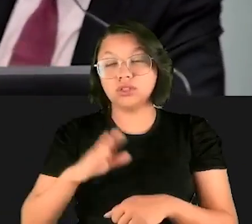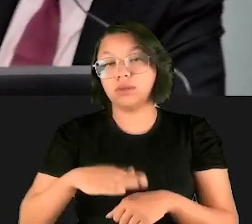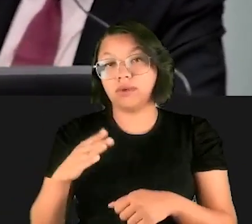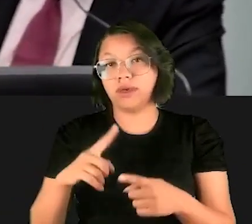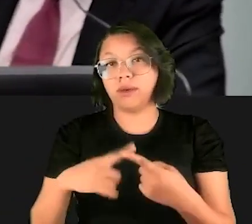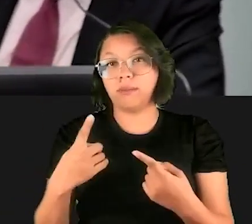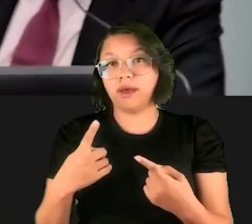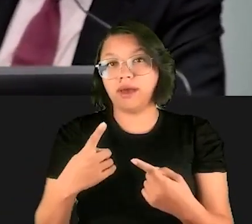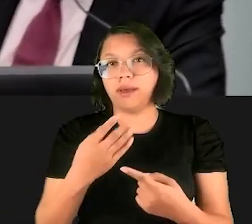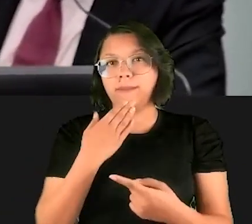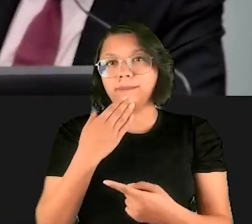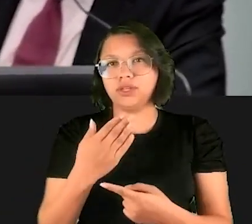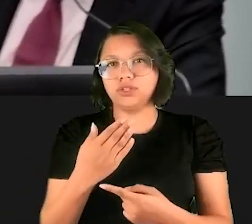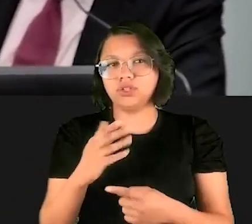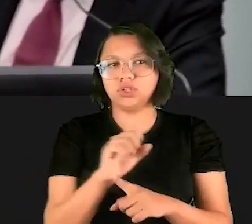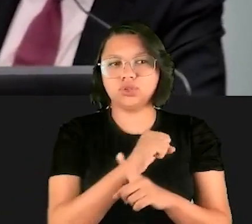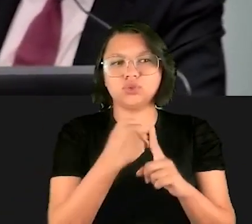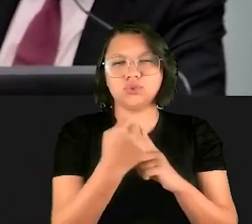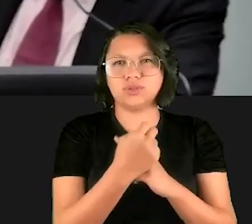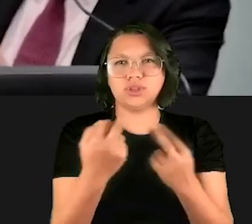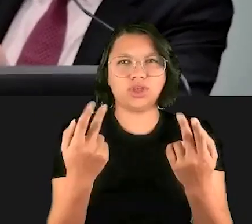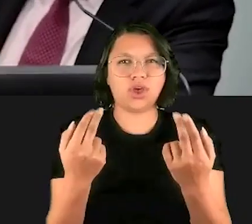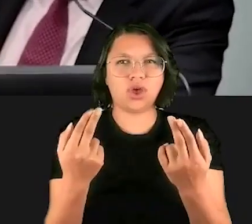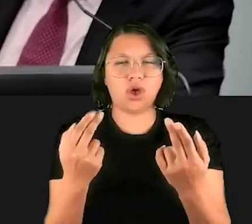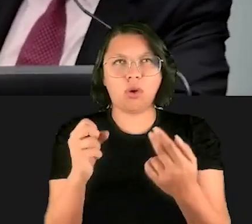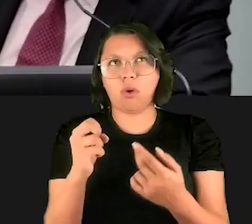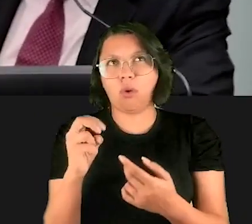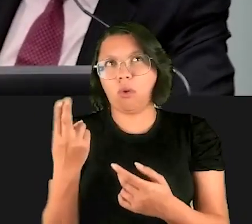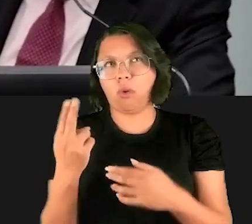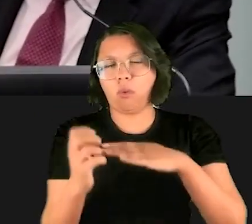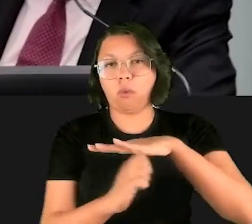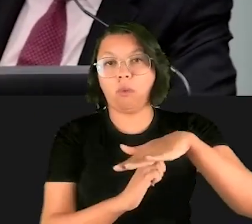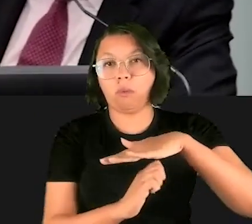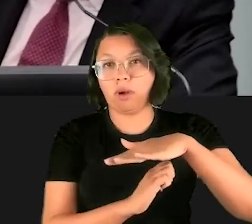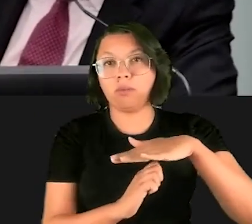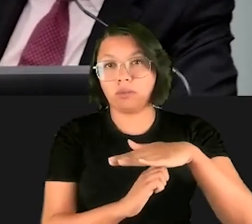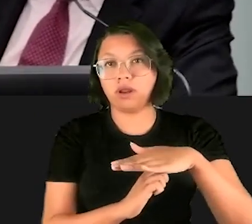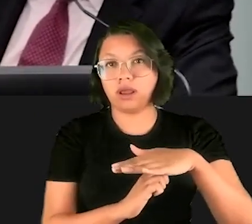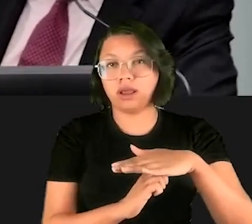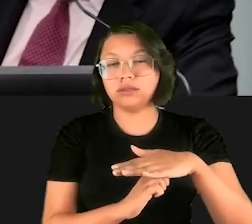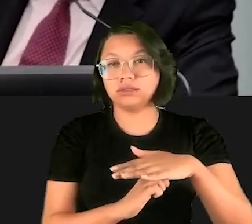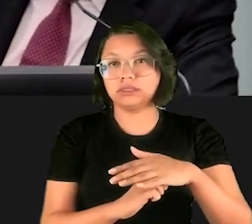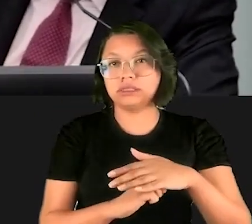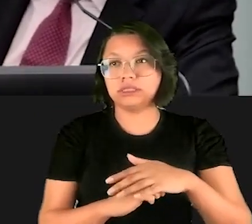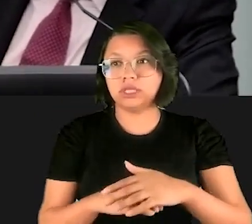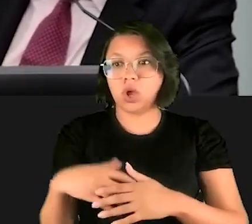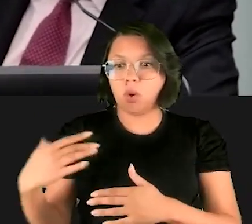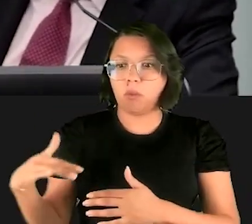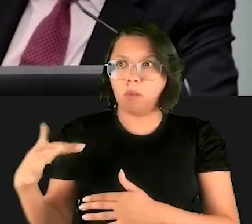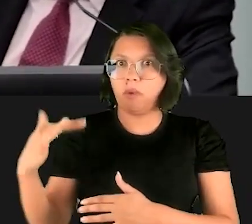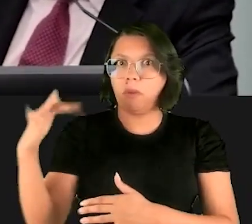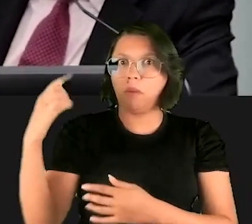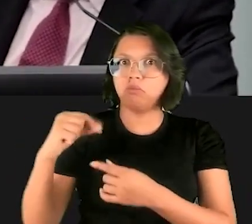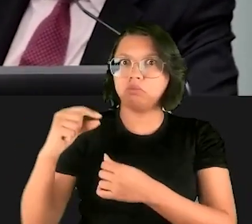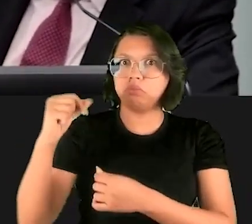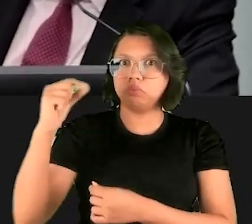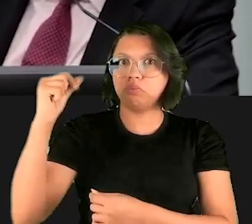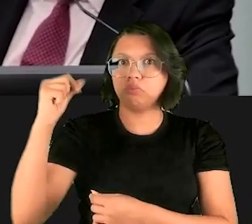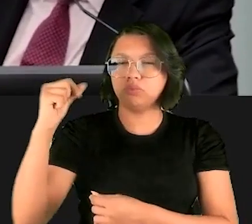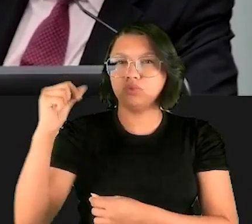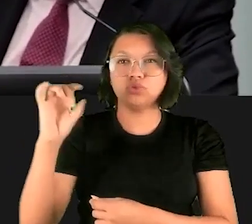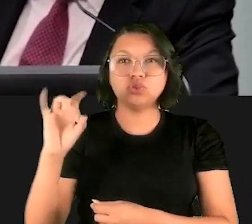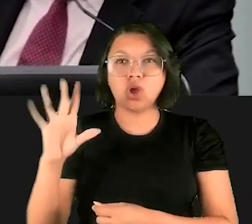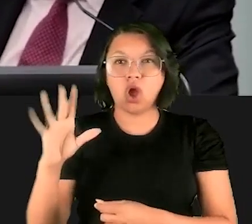é que pedir que a sociedade, ou mesmo seguradoras particulares, tivesse um dispêndio muito alto para aumentar em 15 dias a expectativa de